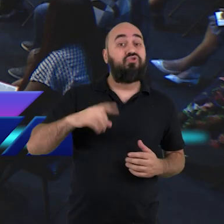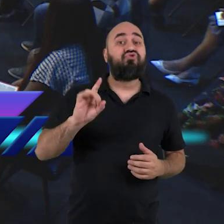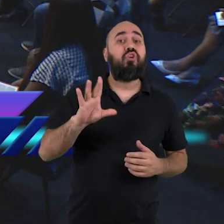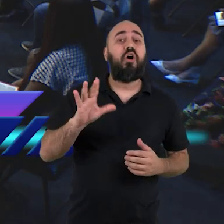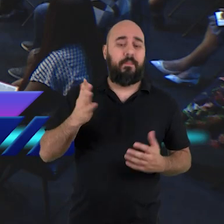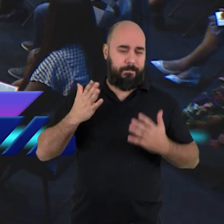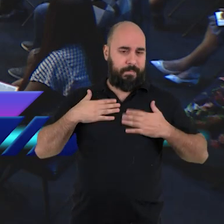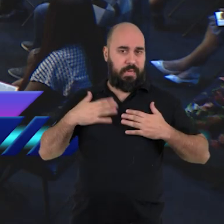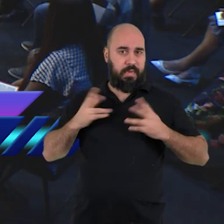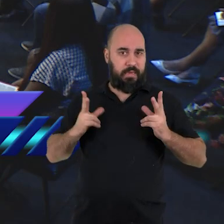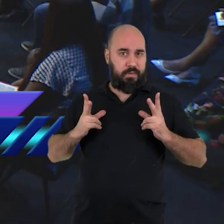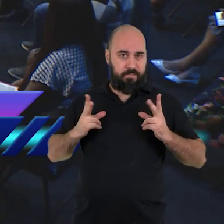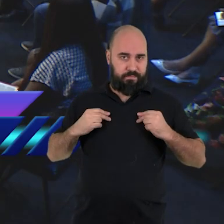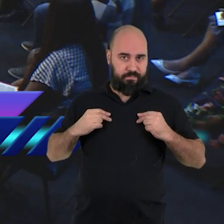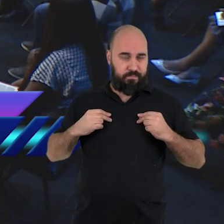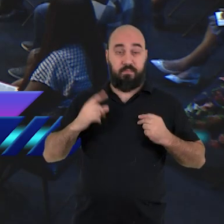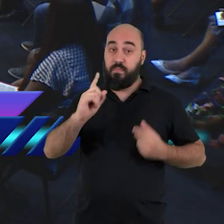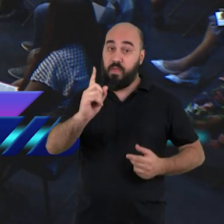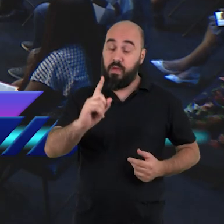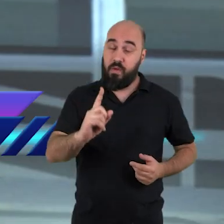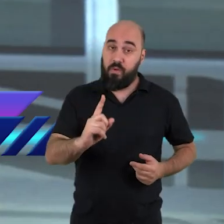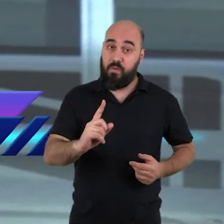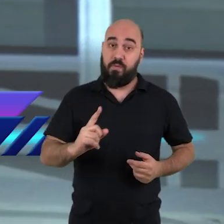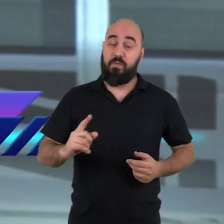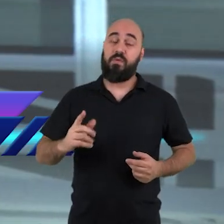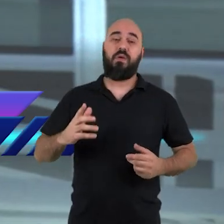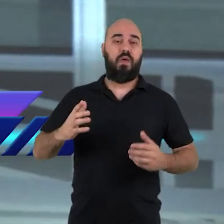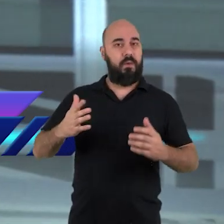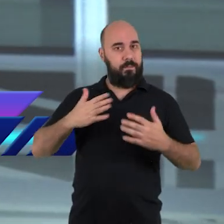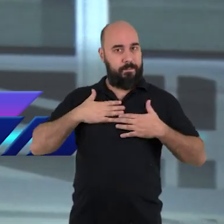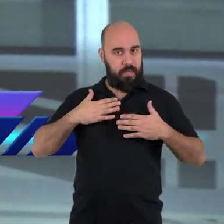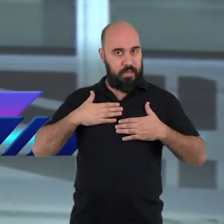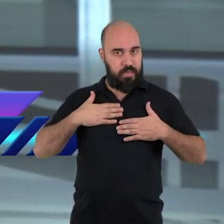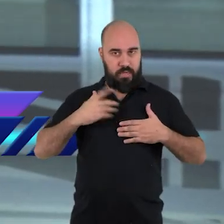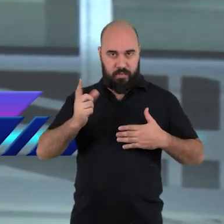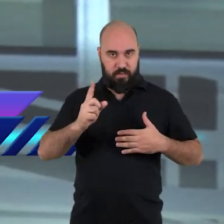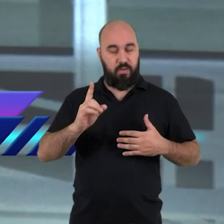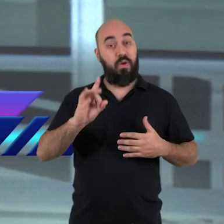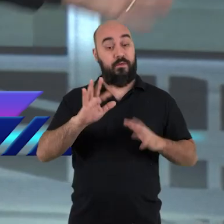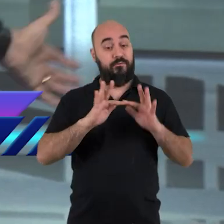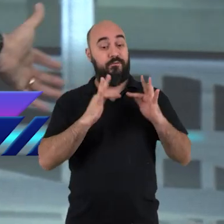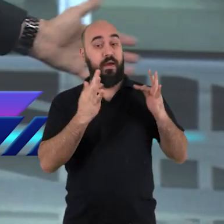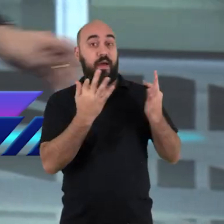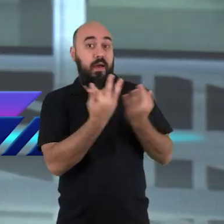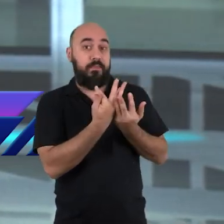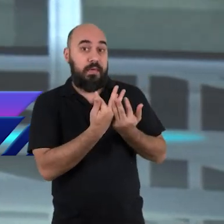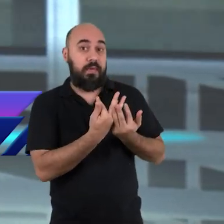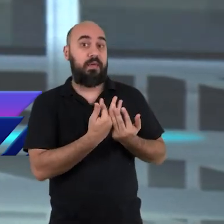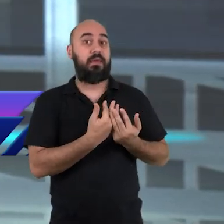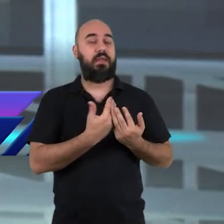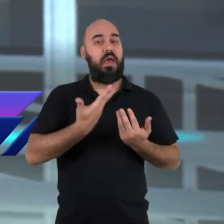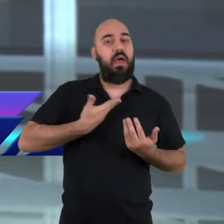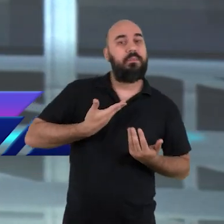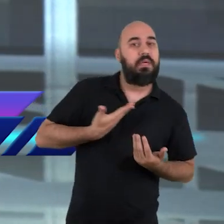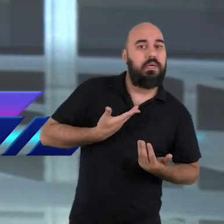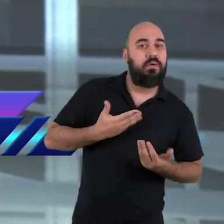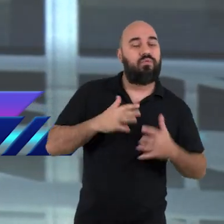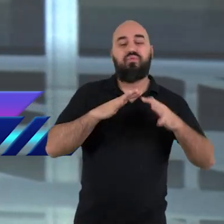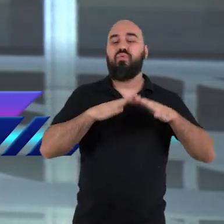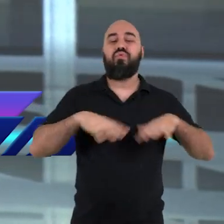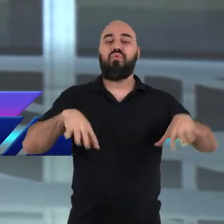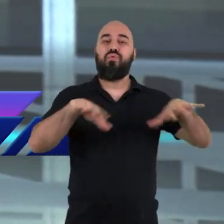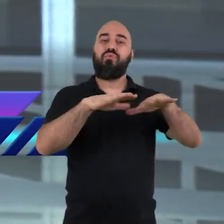não é apenas sua, é da sua casa também, porque a sua influência levará a salvação àqueles que estão próximos.